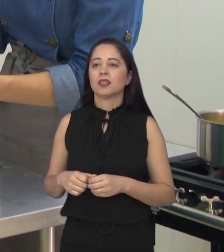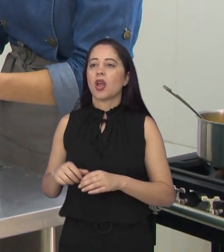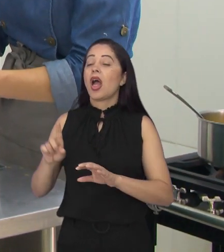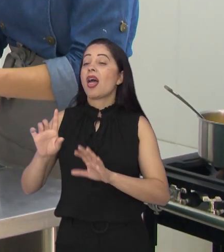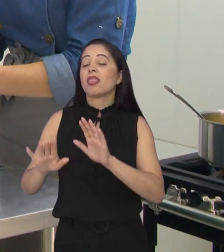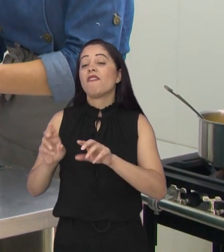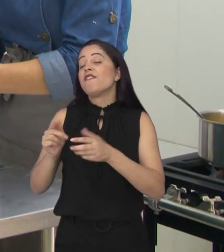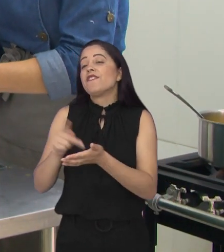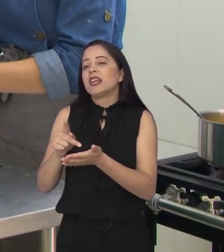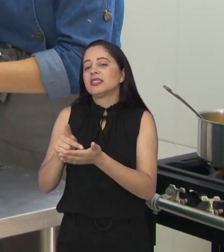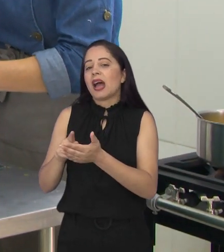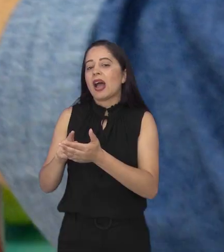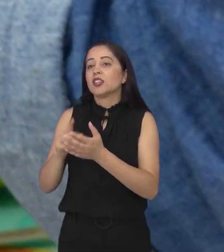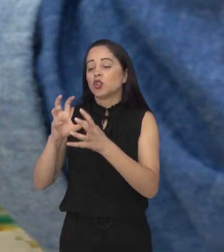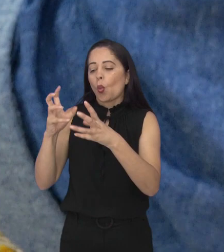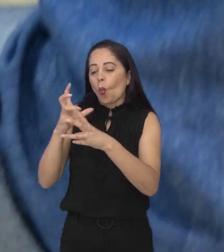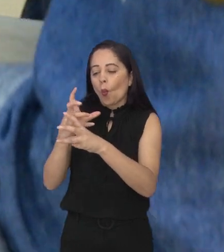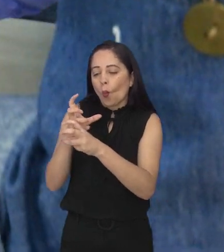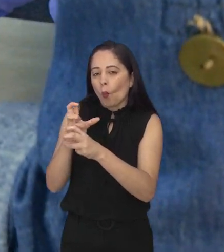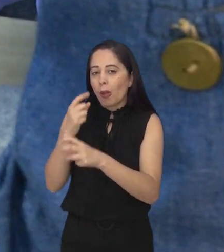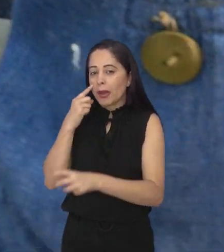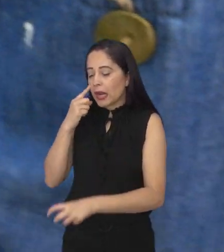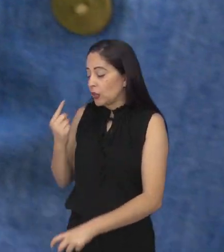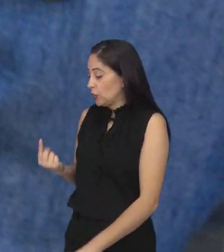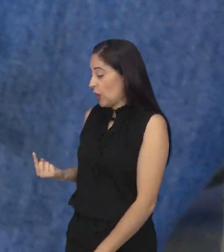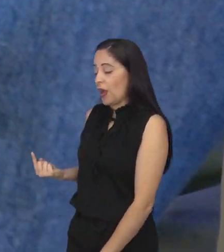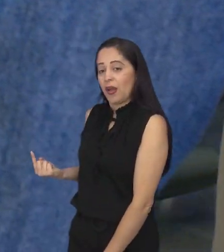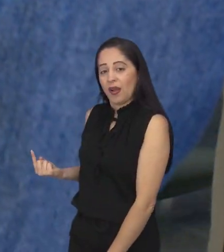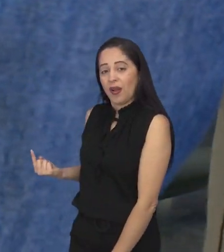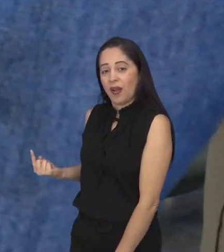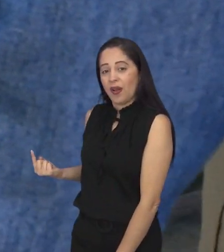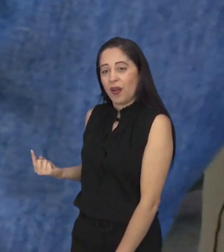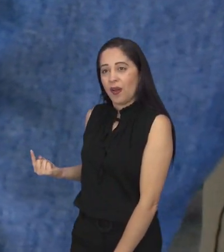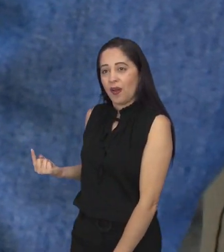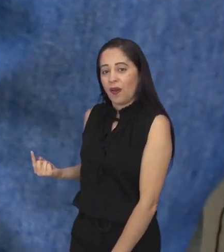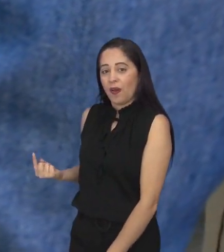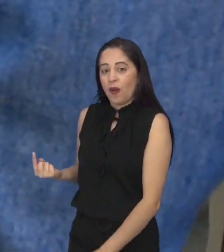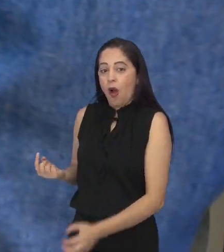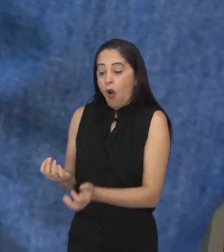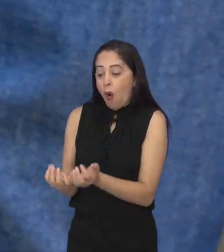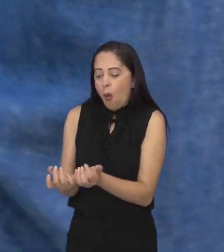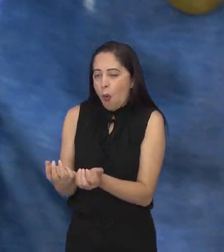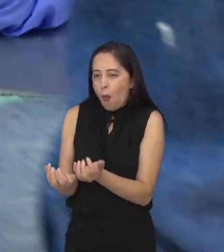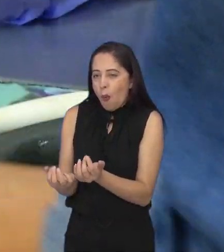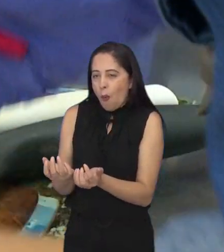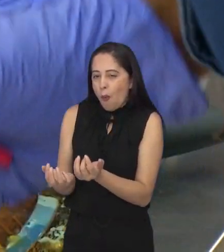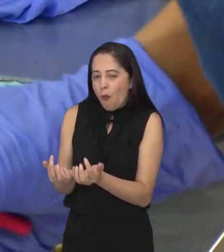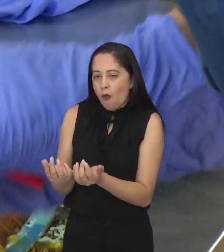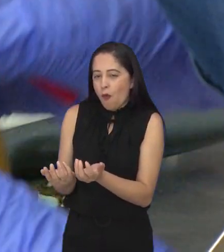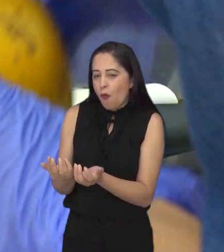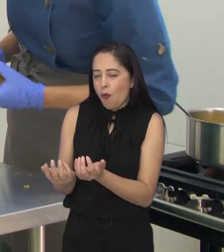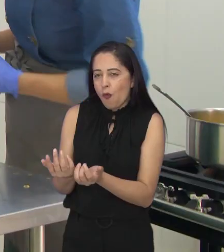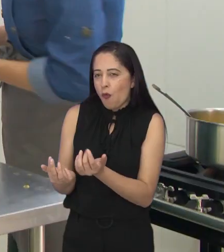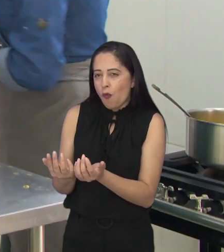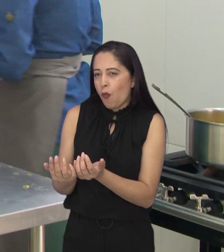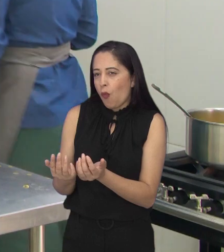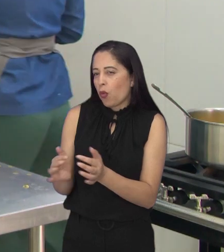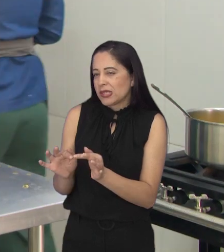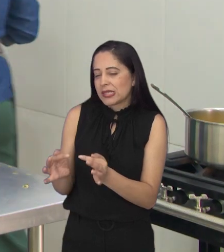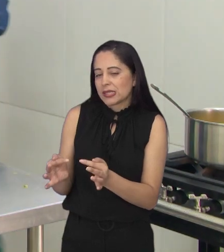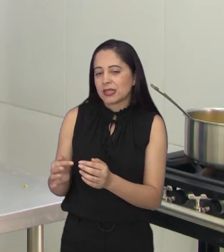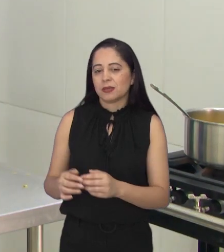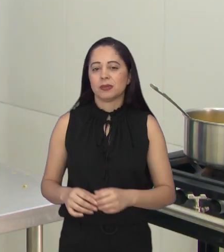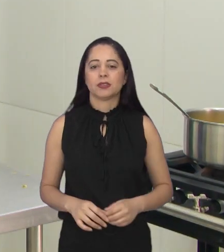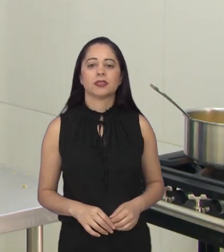uma leve cozinhada, né? E aí ele solta essa película aqui, tá vendo? Aqui ao redor dele. Então ele não